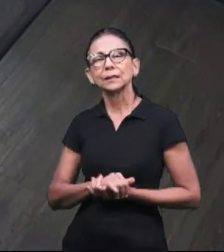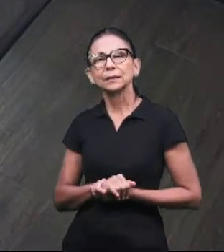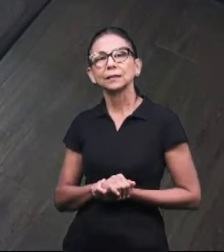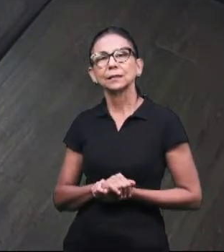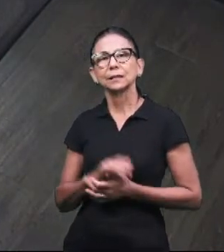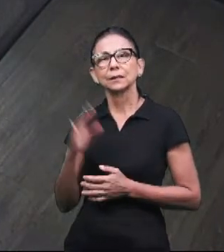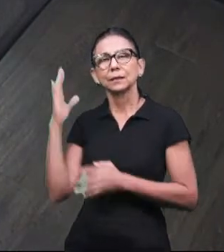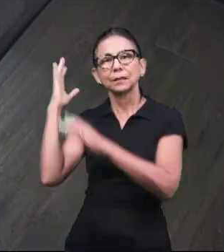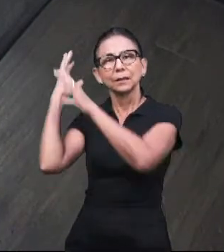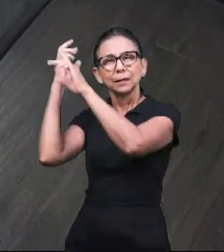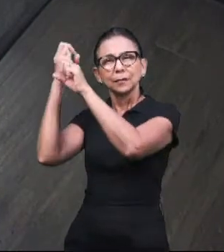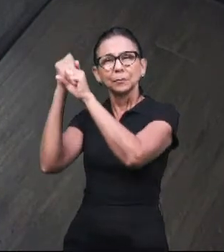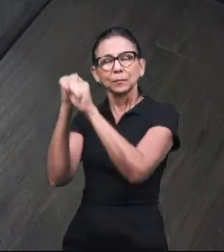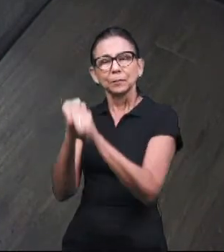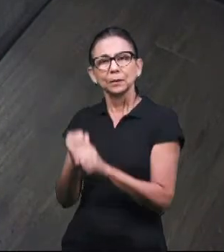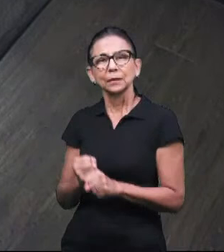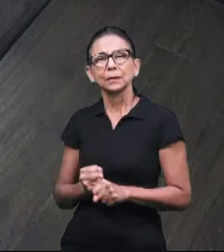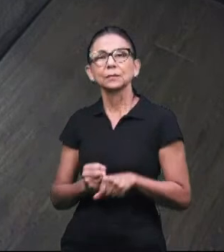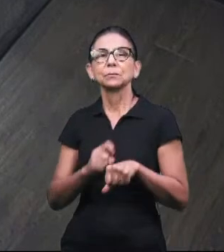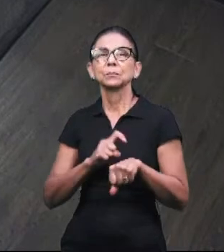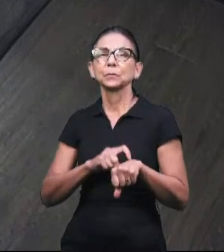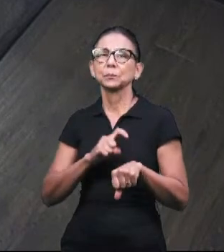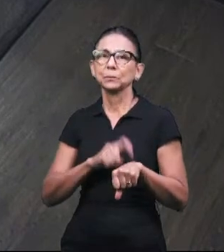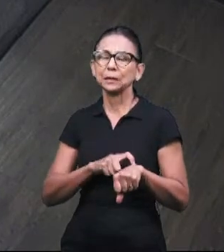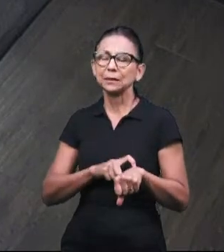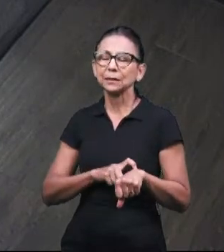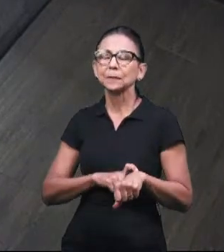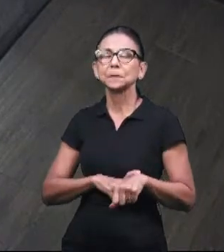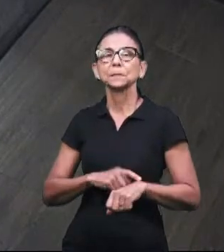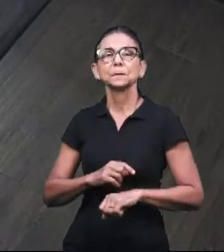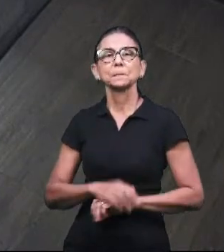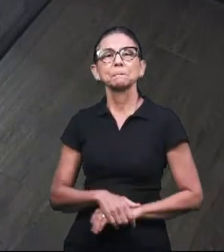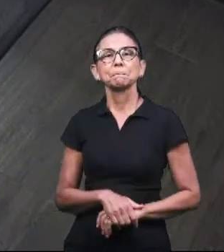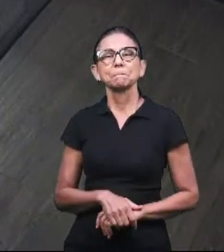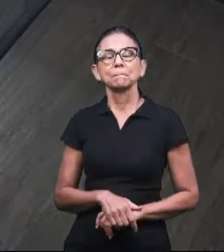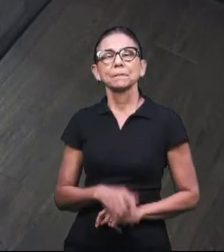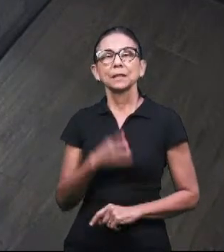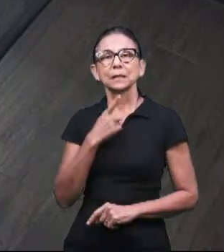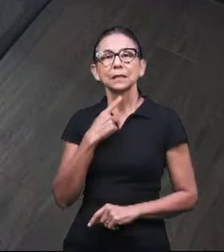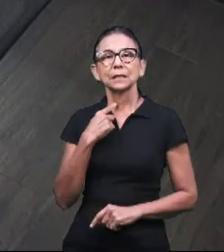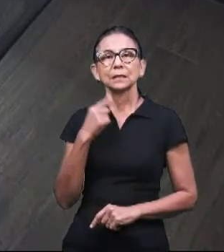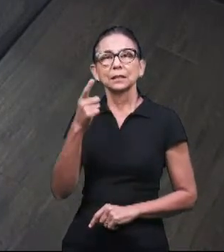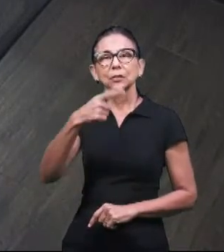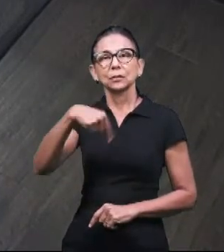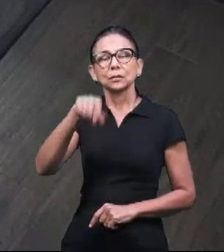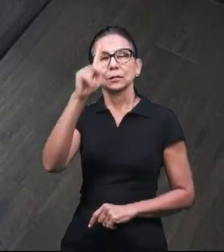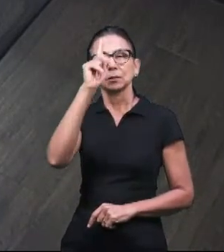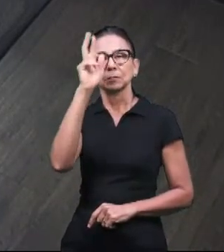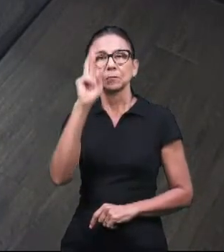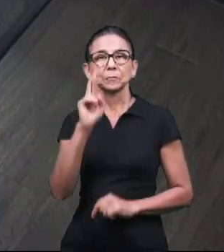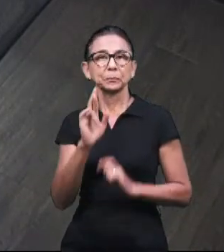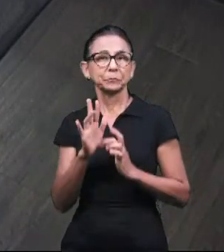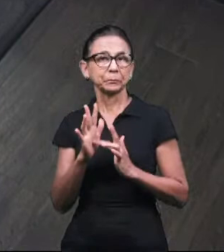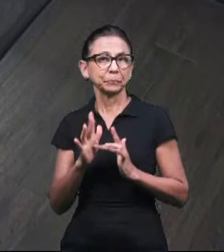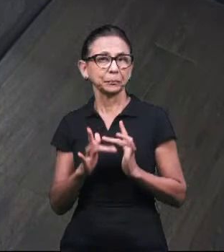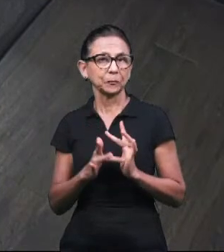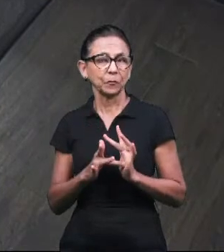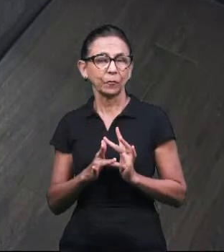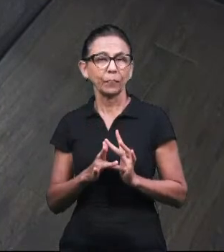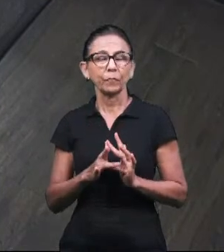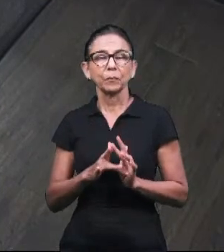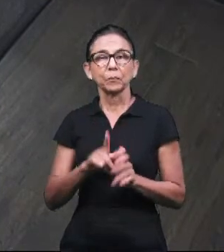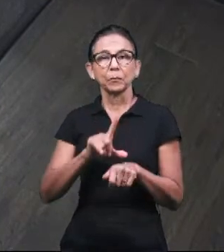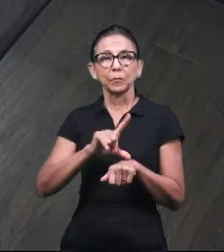momento. Desejo a todos os irmãos que estão nos acompanhando a paz do Senhor Jesus. E agora 20